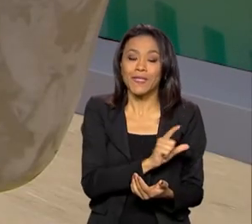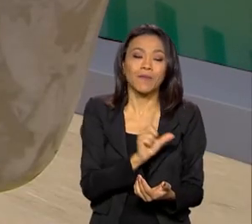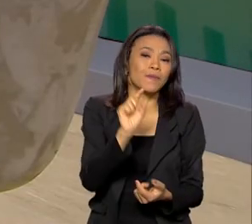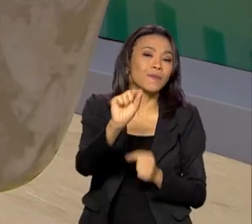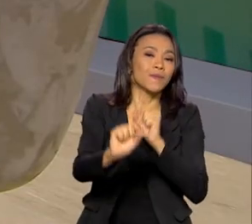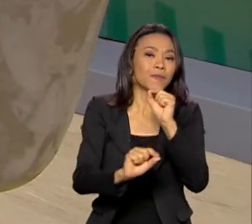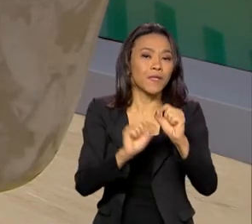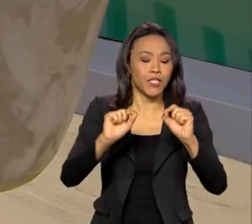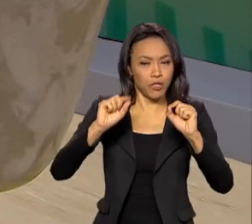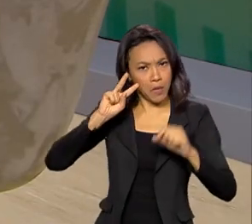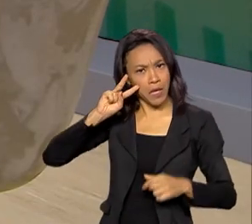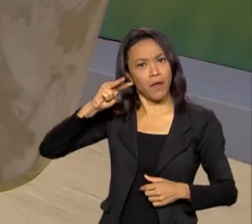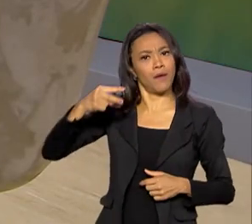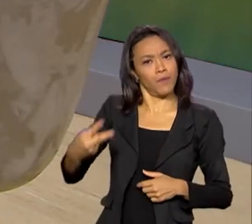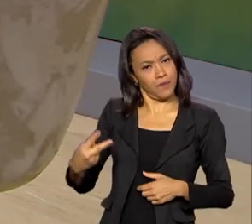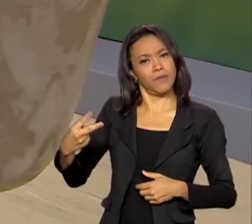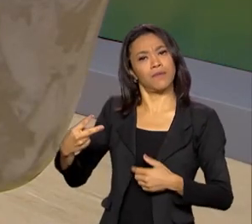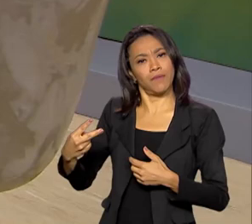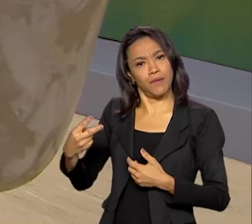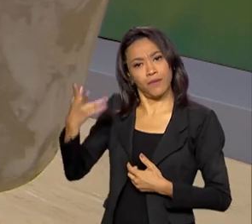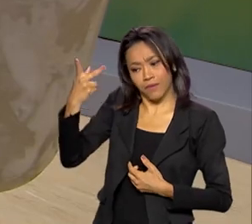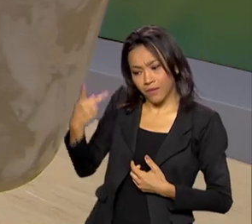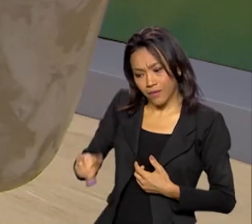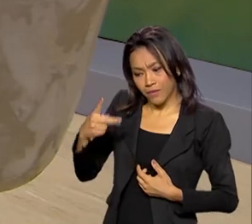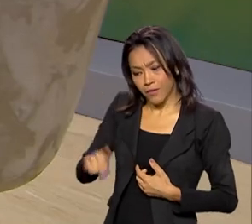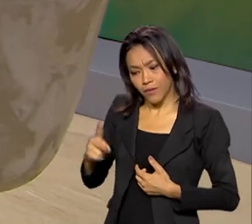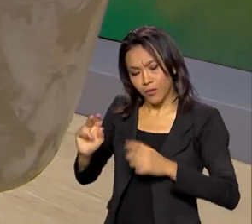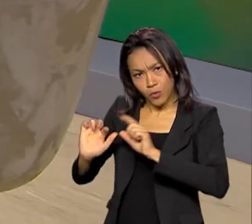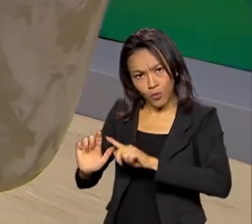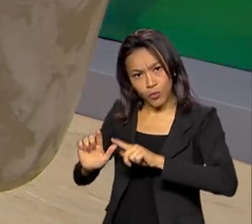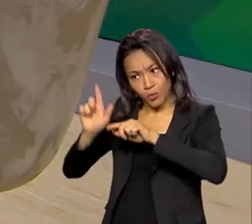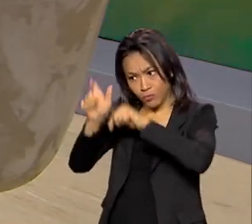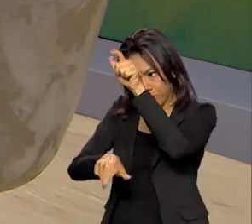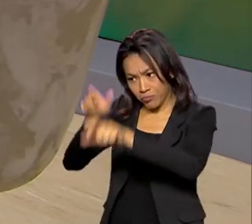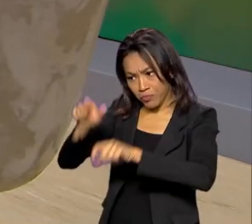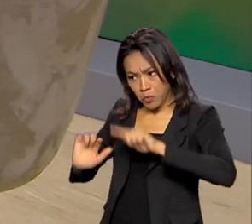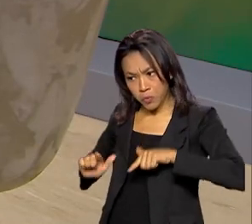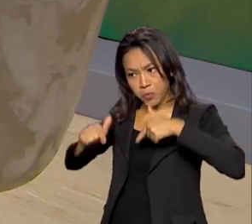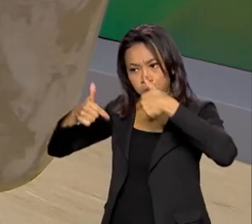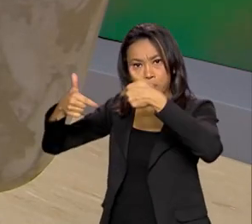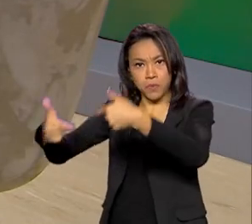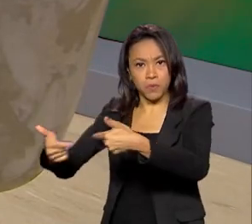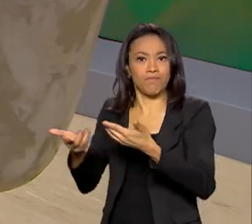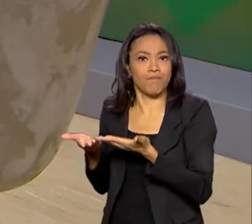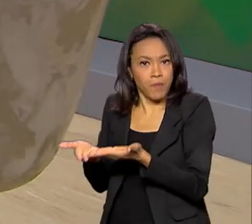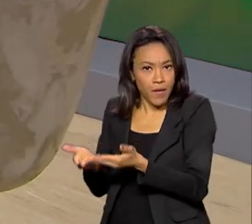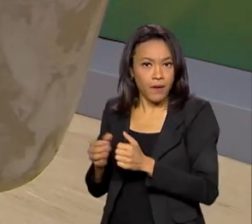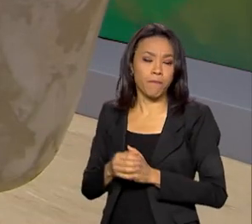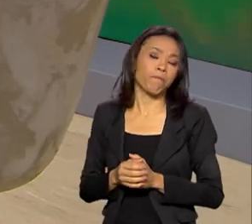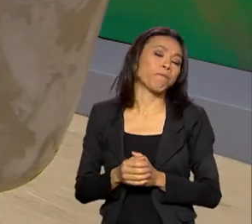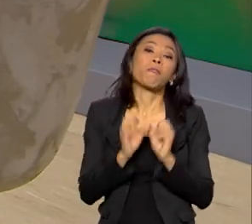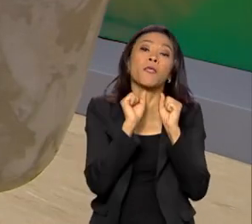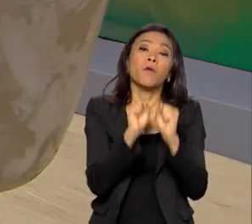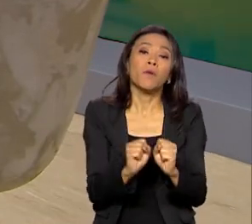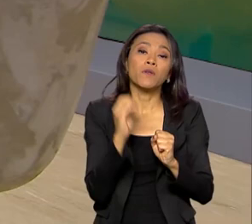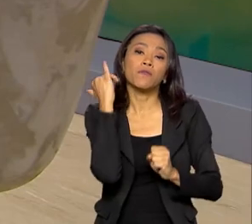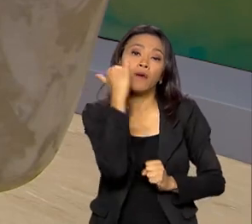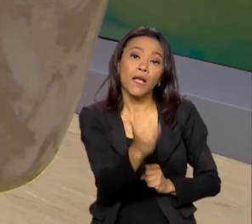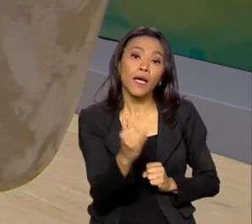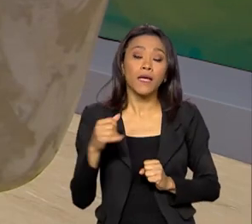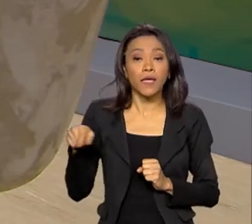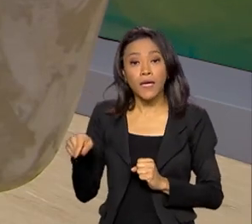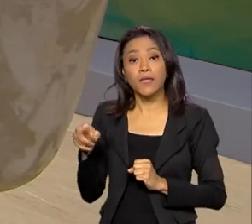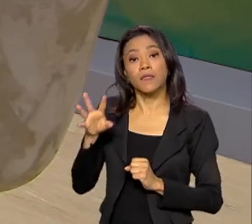de reconhecimento da contribuição de nossa força de trabalho para essa condição. Eu posso até dizer que a